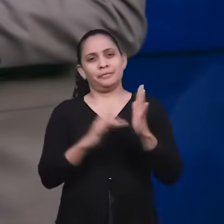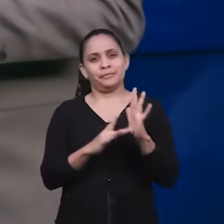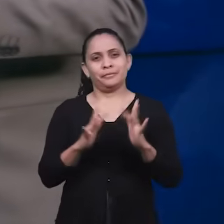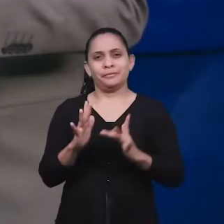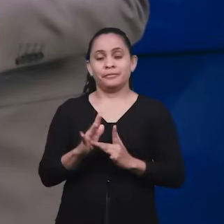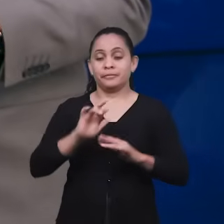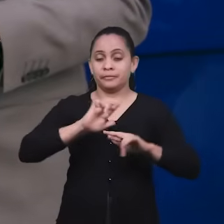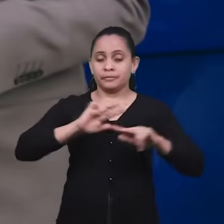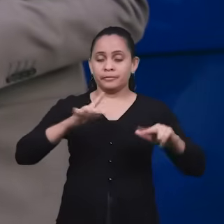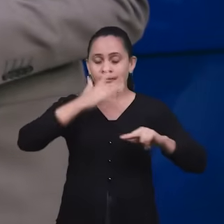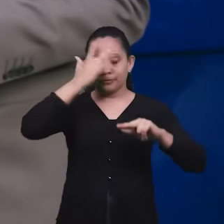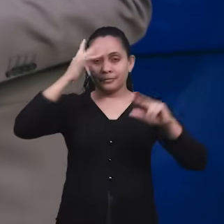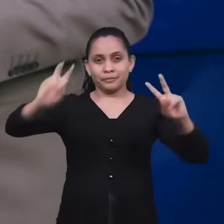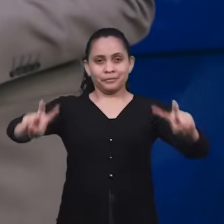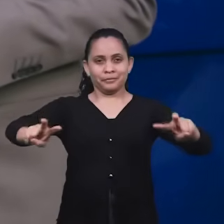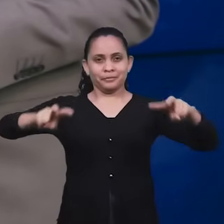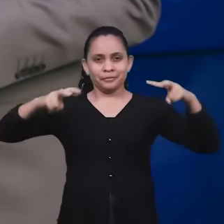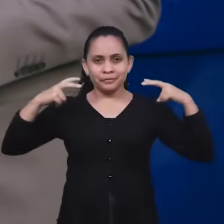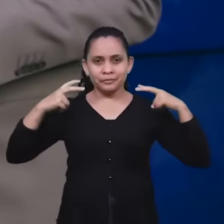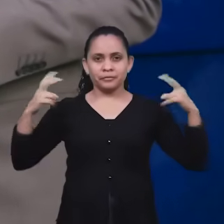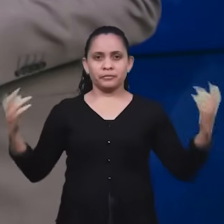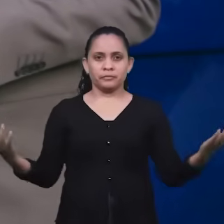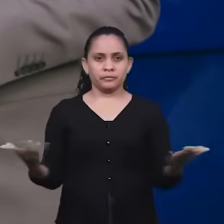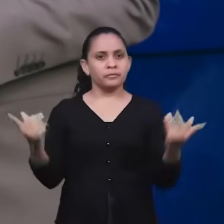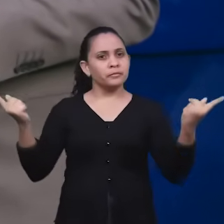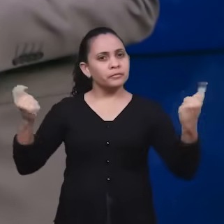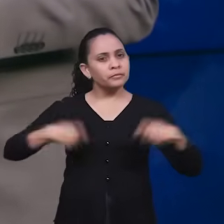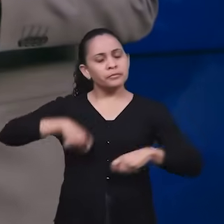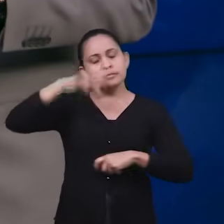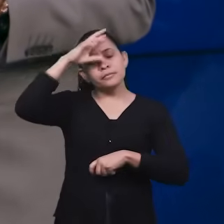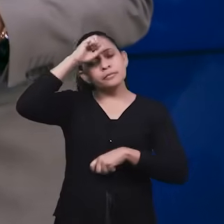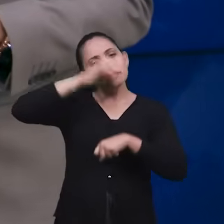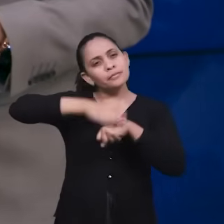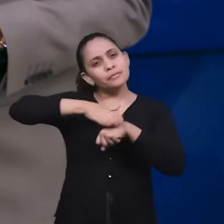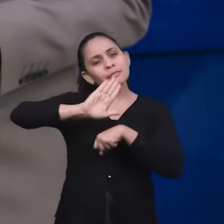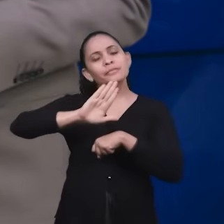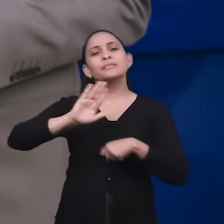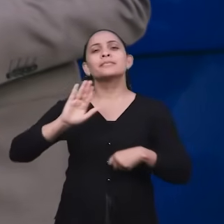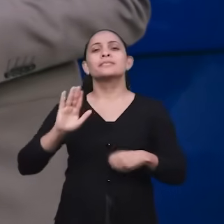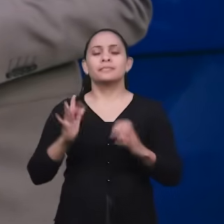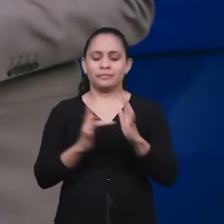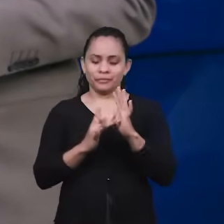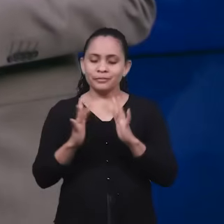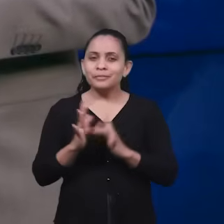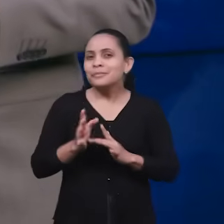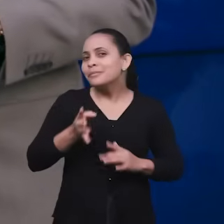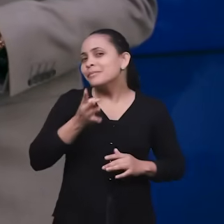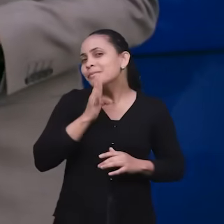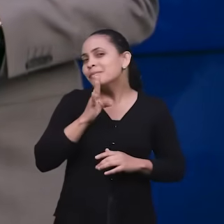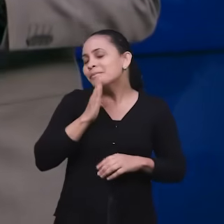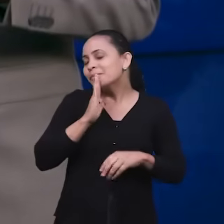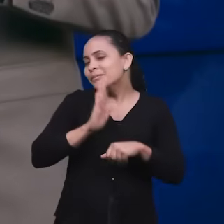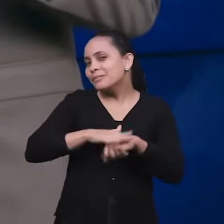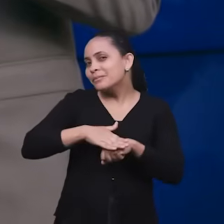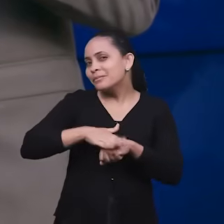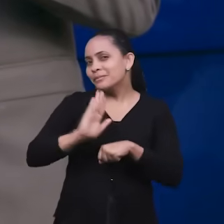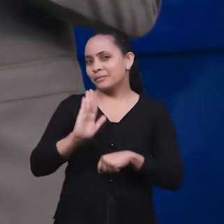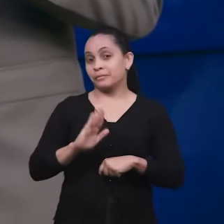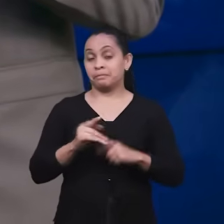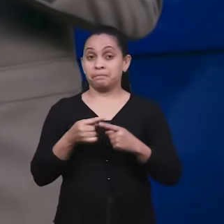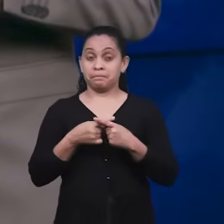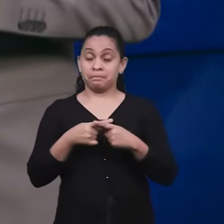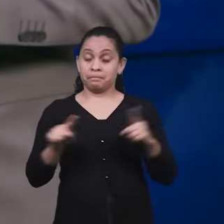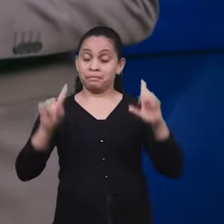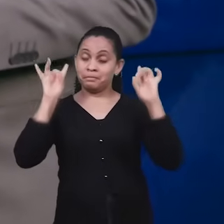Jesus, que muitos que estão assistindo possam aprender mais quem é Jesus. conhecê-lo mais,